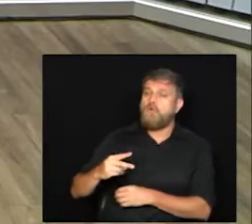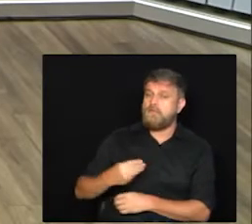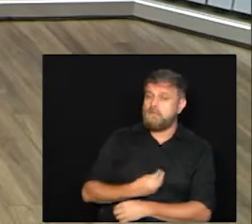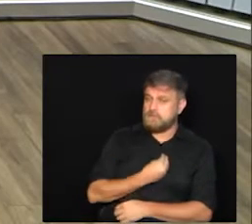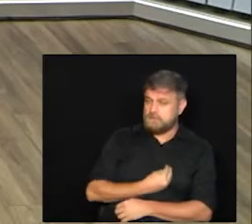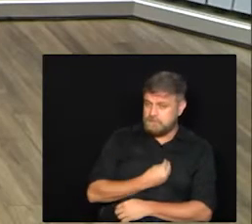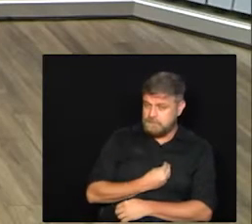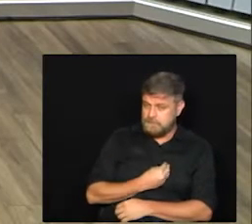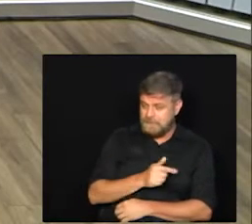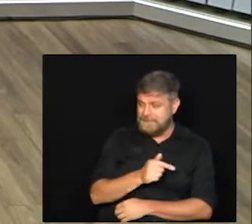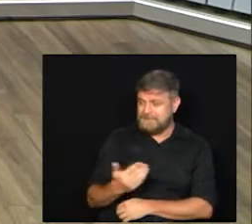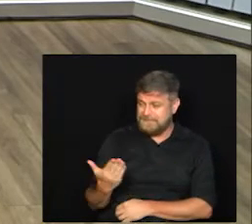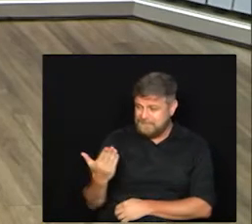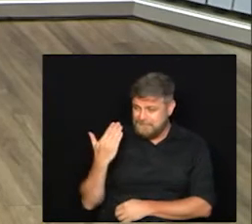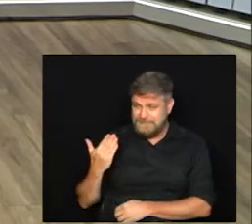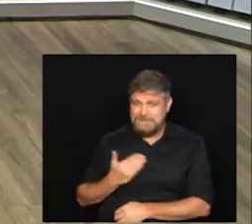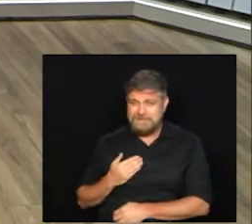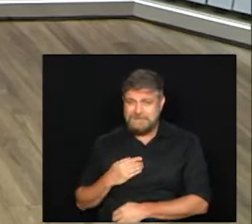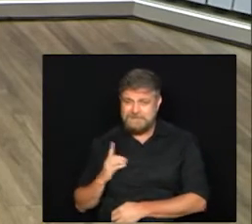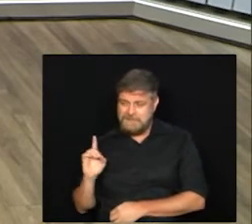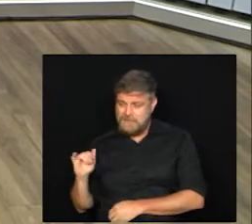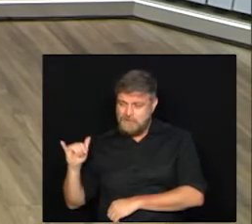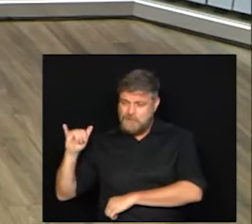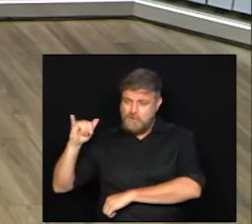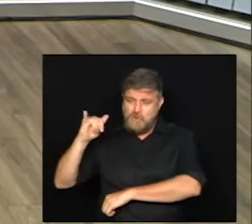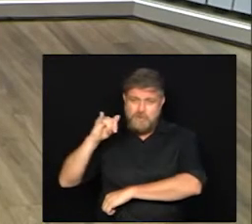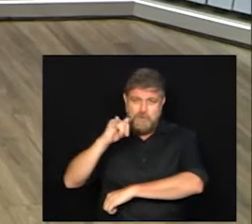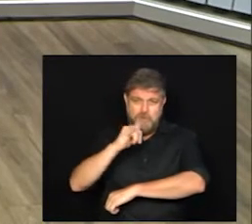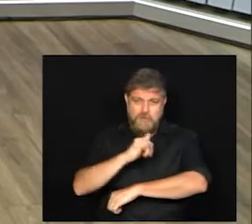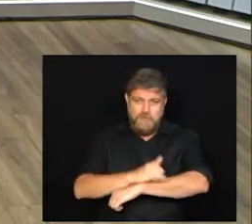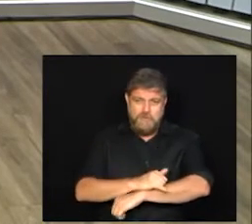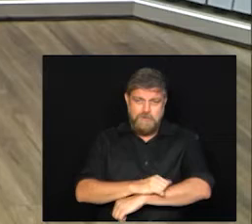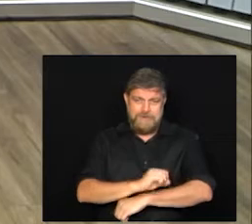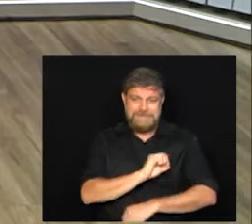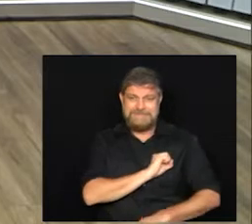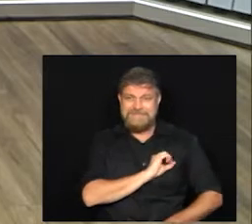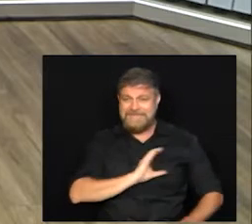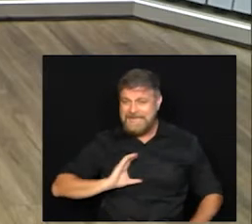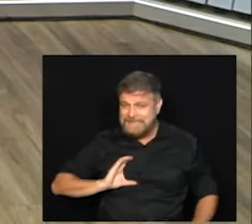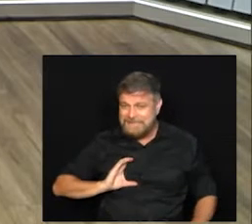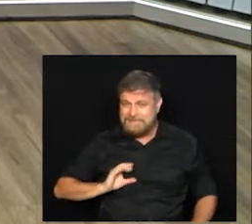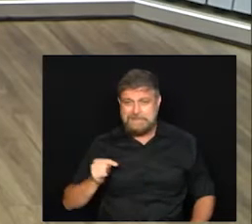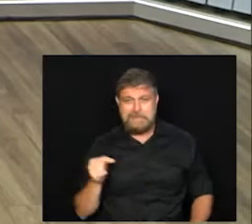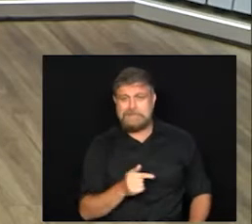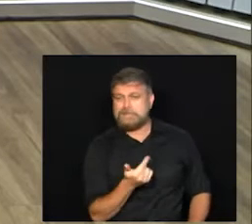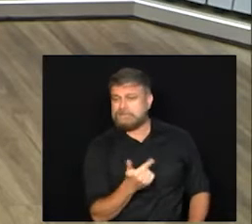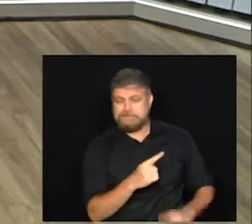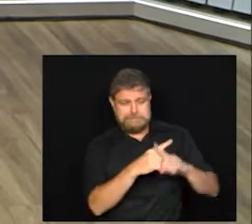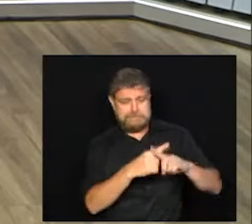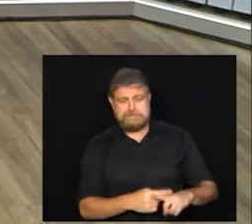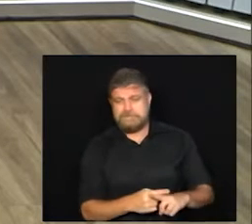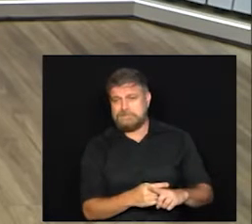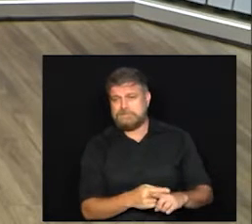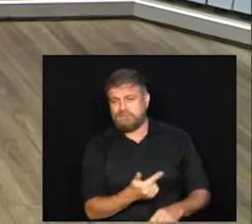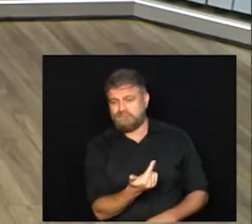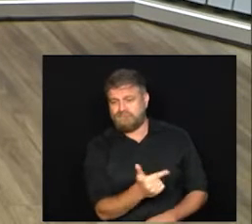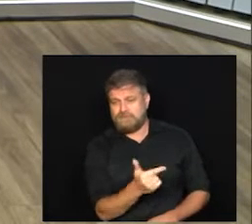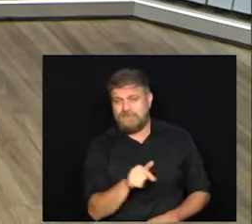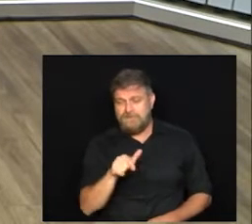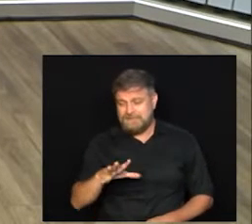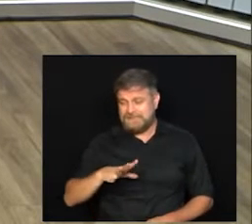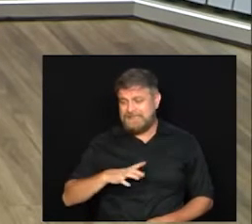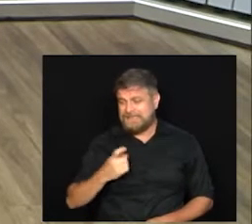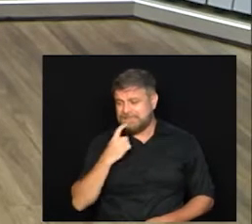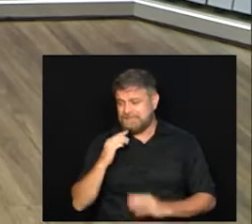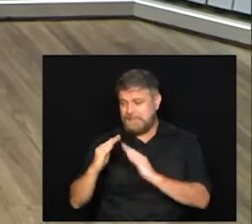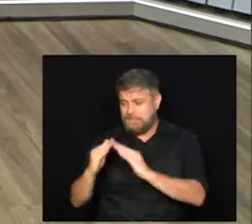semana passada chegou aí para Camboriú, em Santa Catarina, mas não teve a competição. Você mora aqui em Campinas, neste